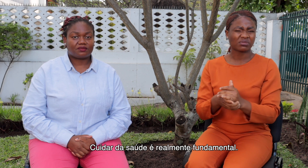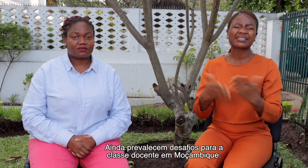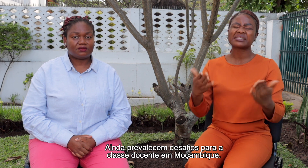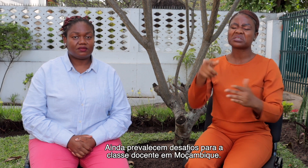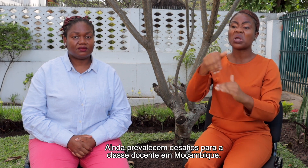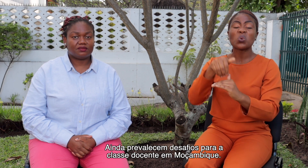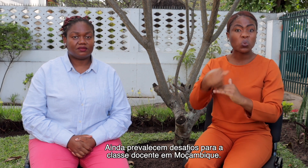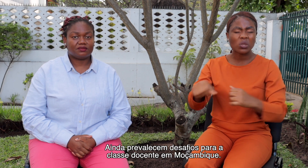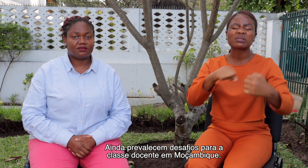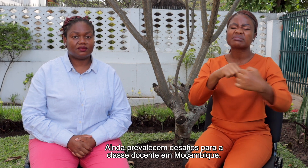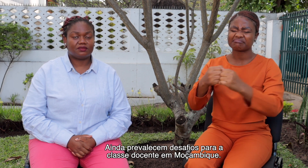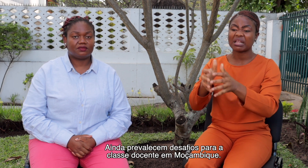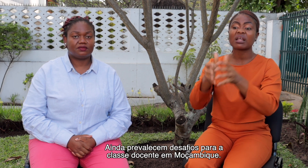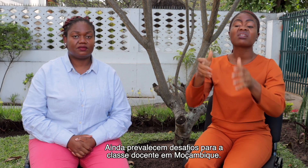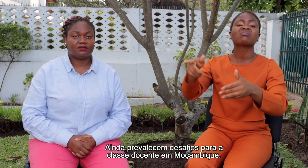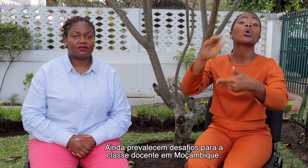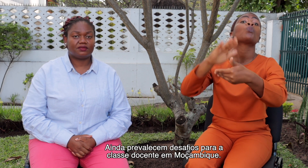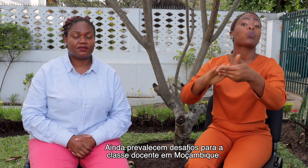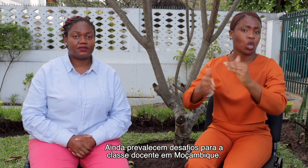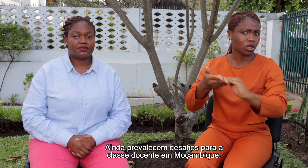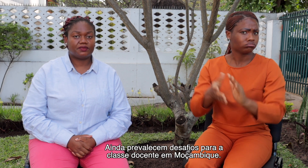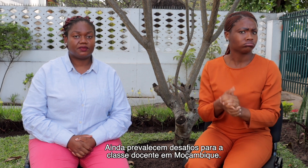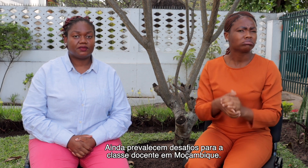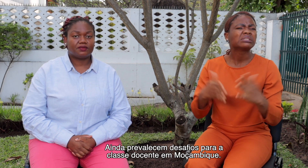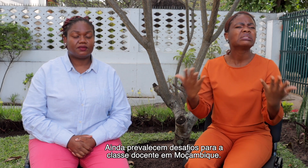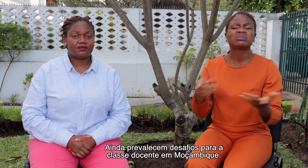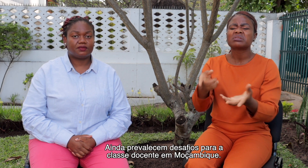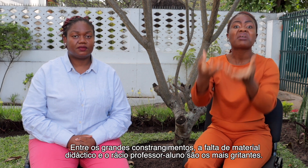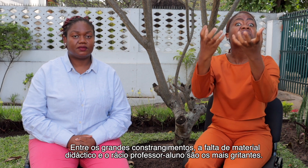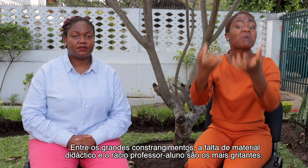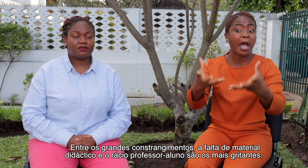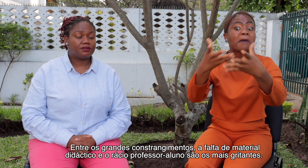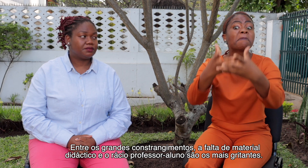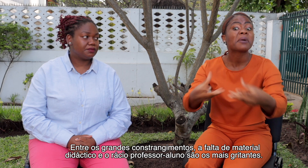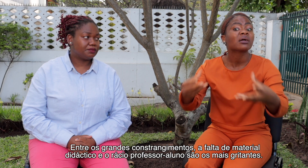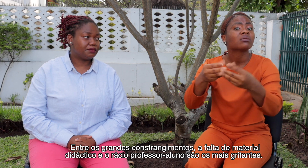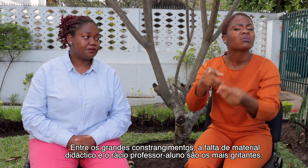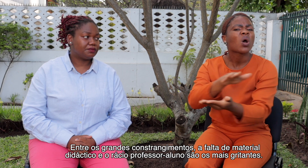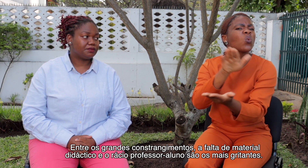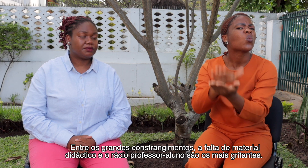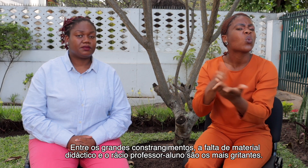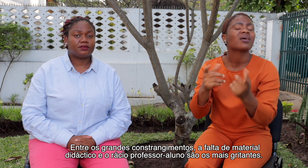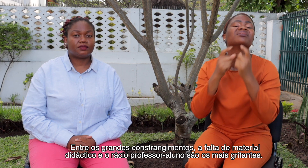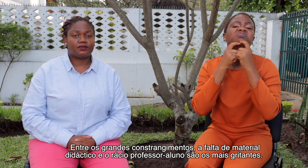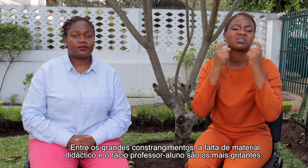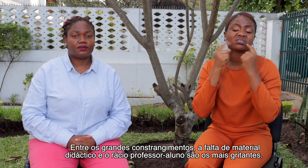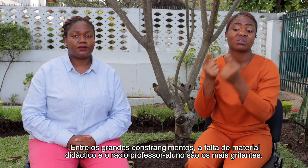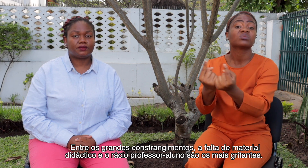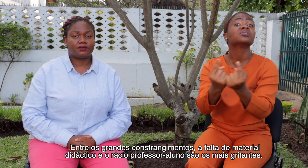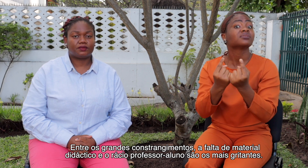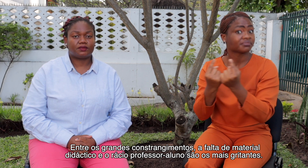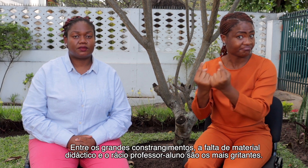fundamental. Ainda prevalecem desafios para a classe docente em Moçambique. Entre os grandes constrangimentos, a falta de